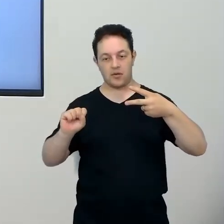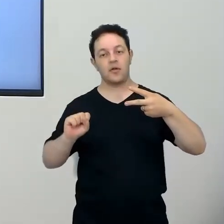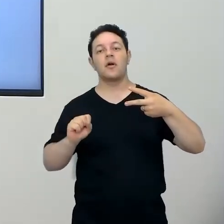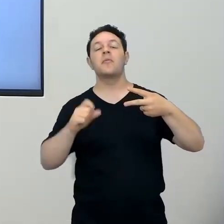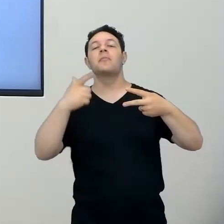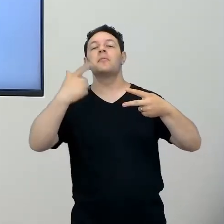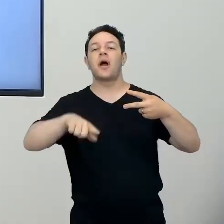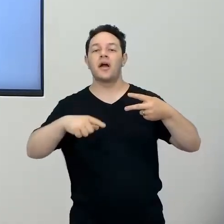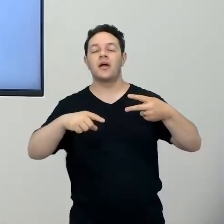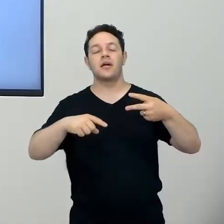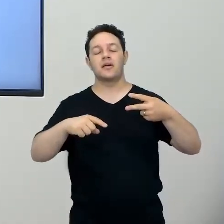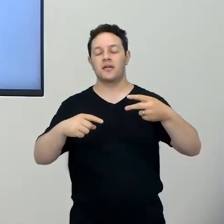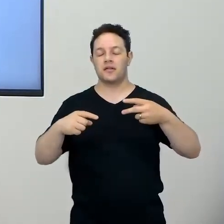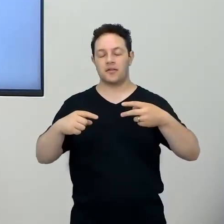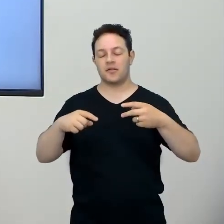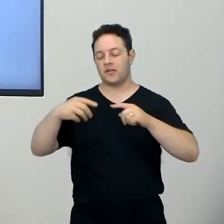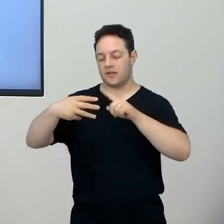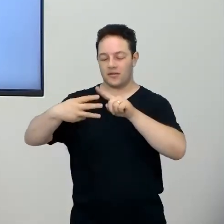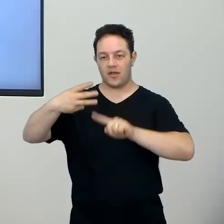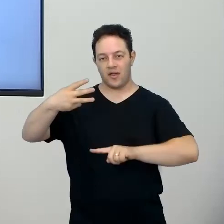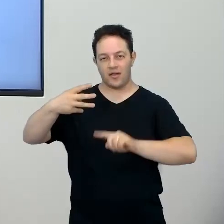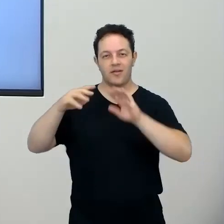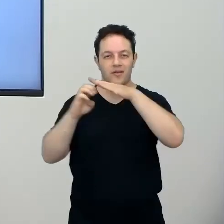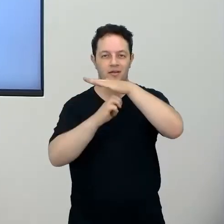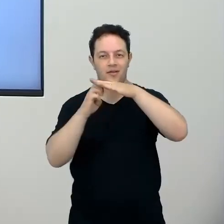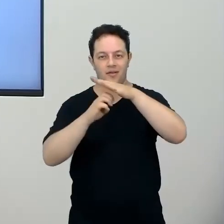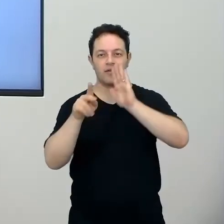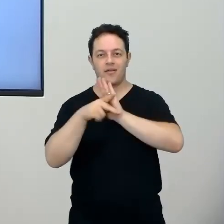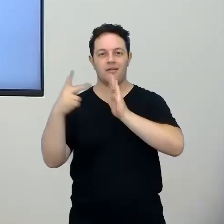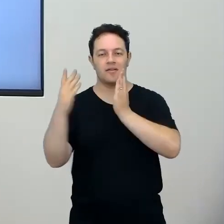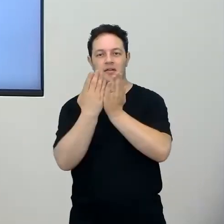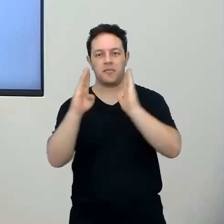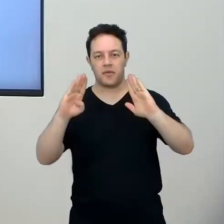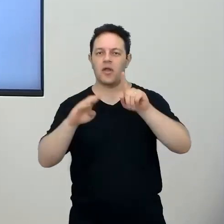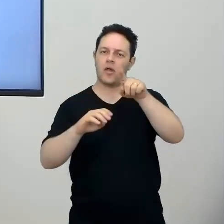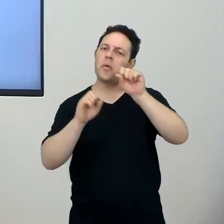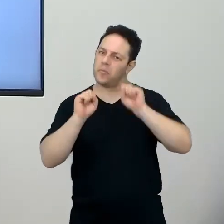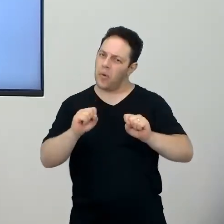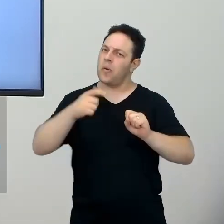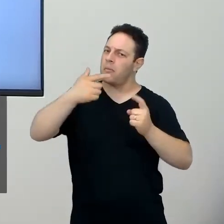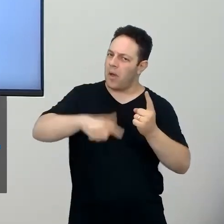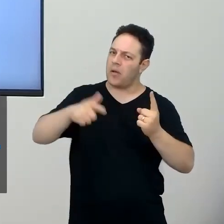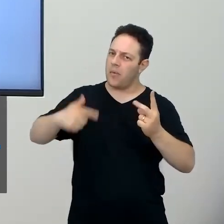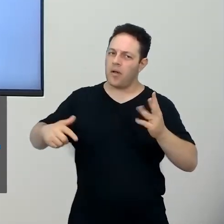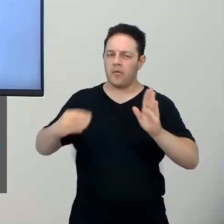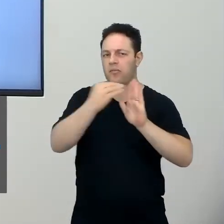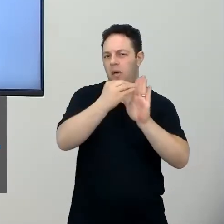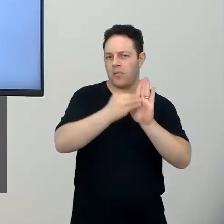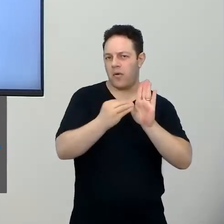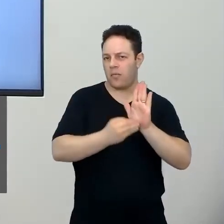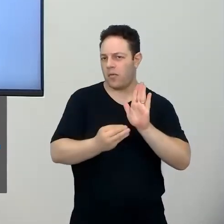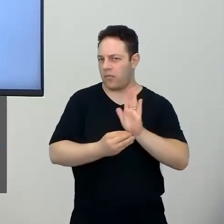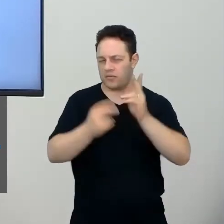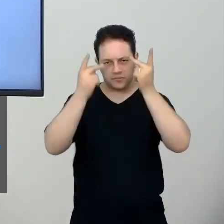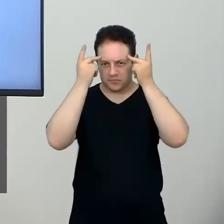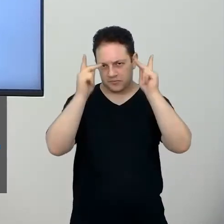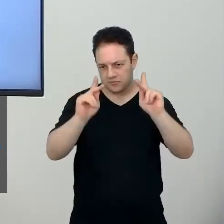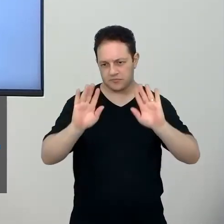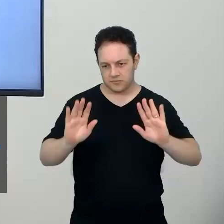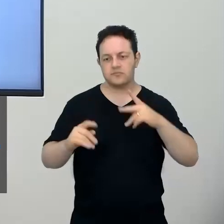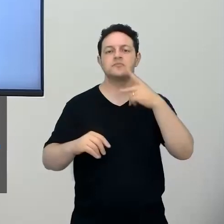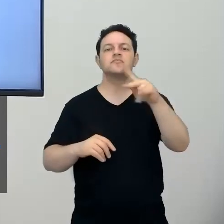do empreendimento dele. Você não precisa se limitar a isso. Você pode escrever aí no seu caderno, né? Aquilo que